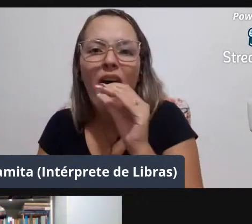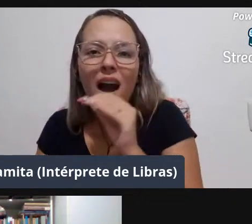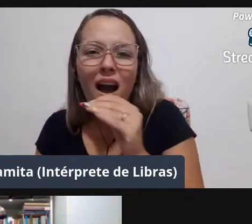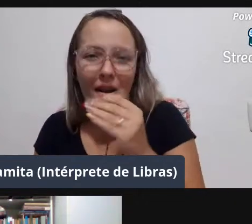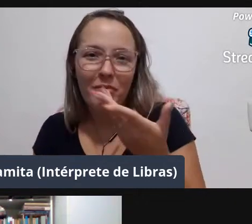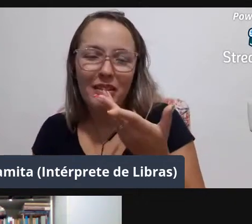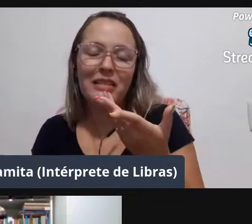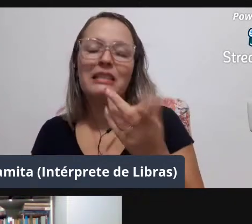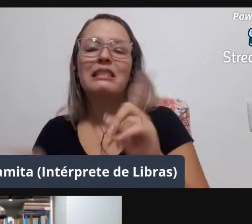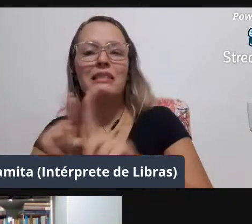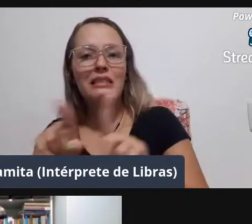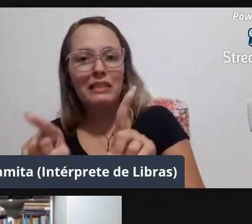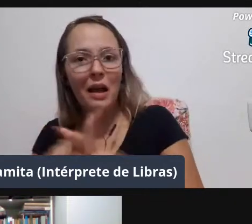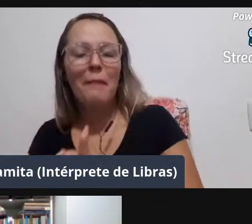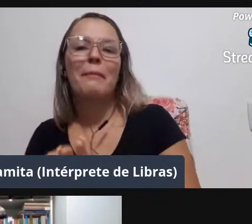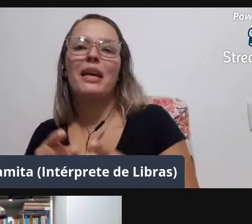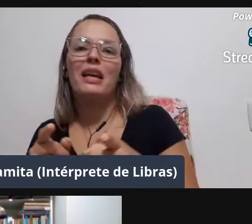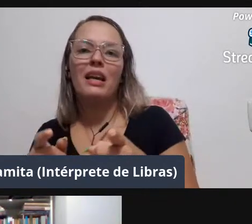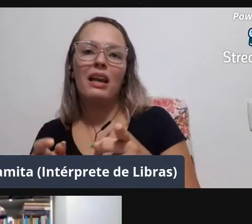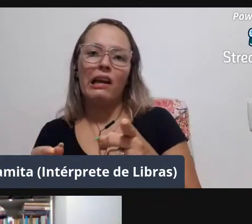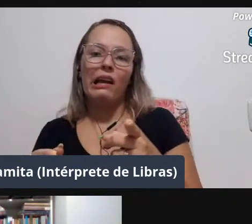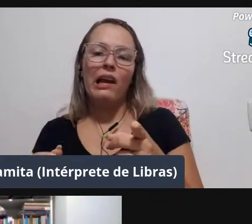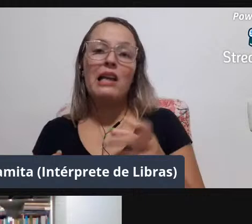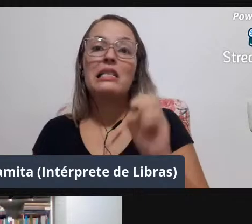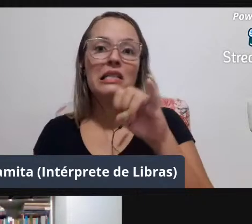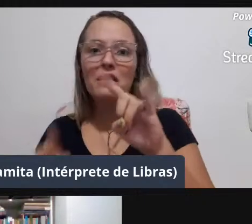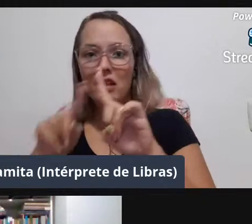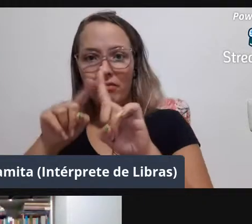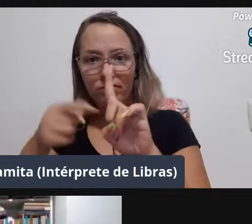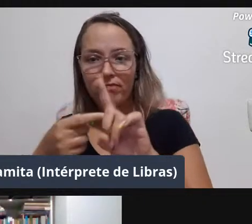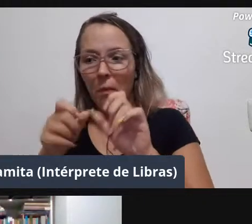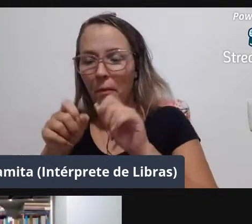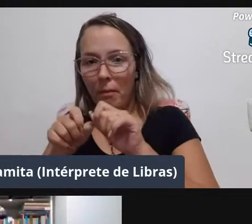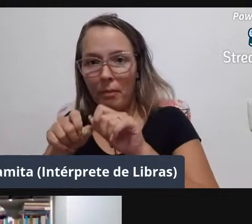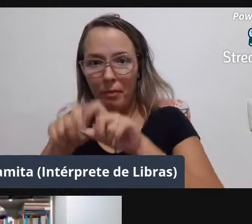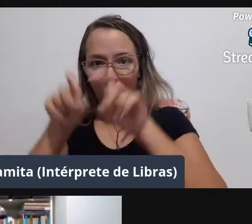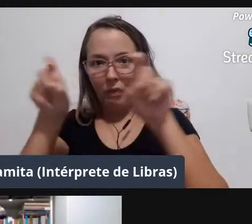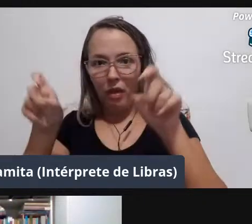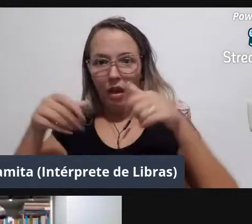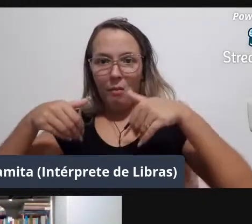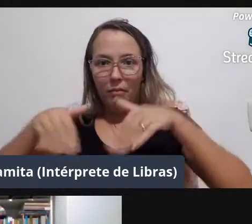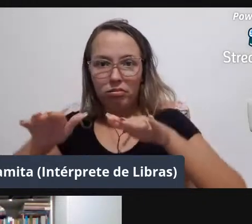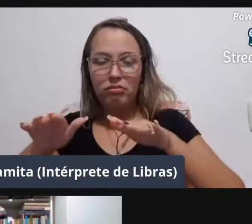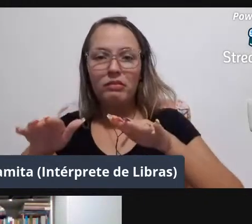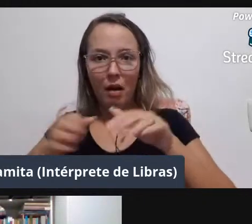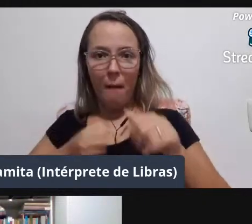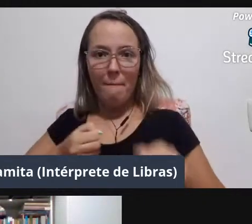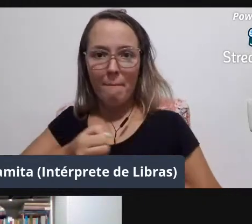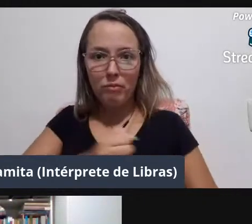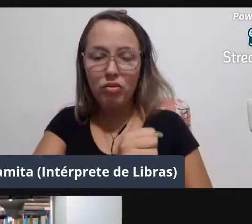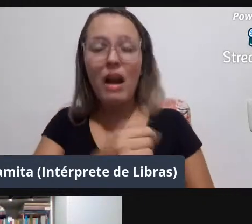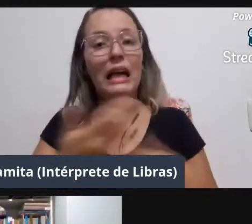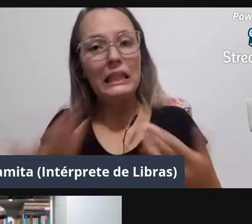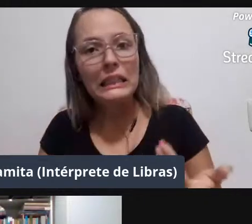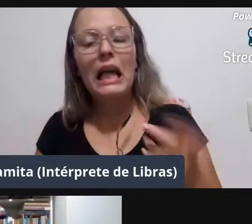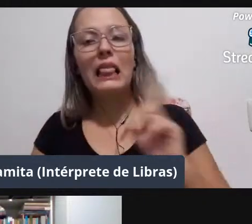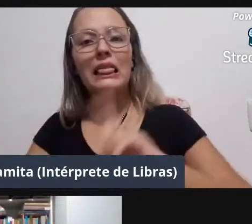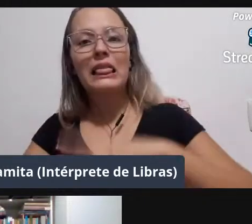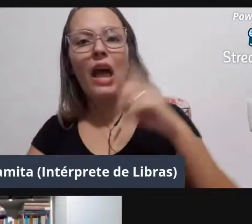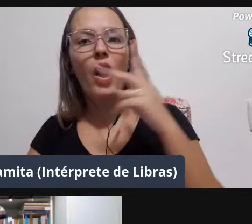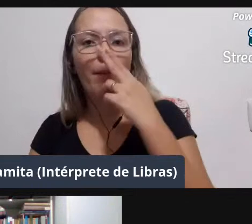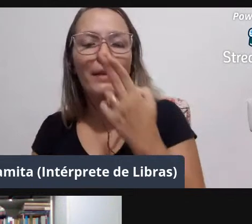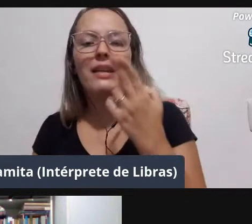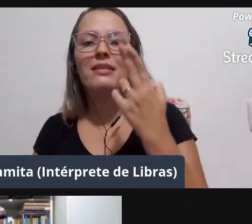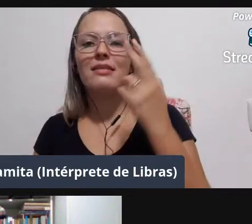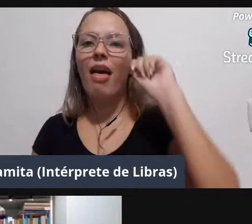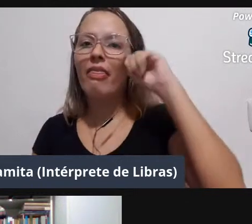hora do parto do que mulher branca. tem mais, uma mulher negra, ela pode ser,